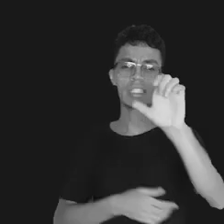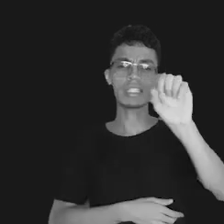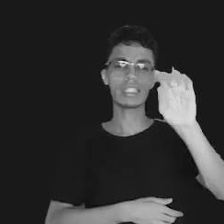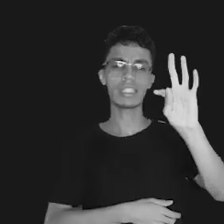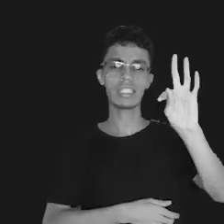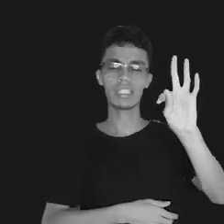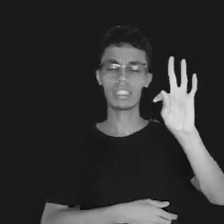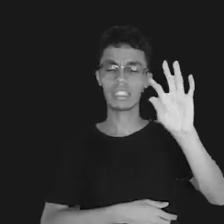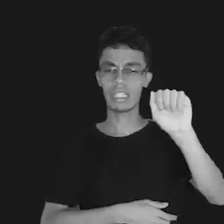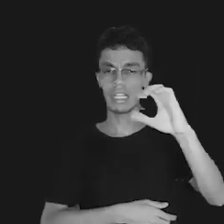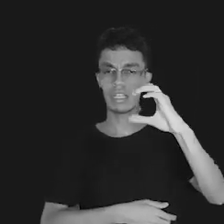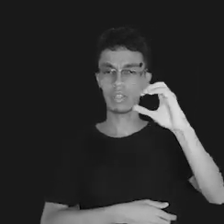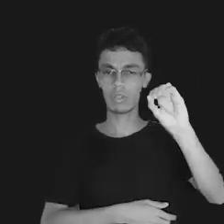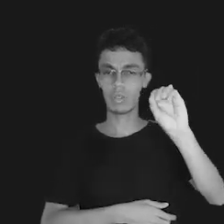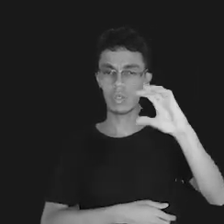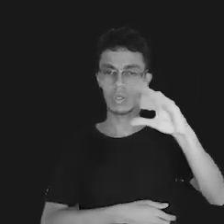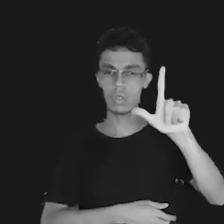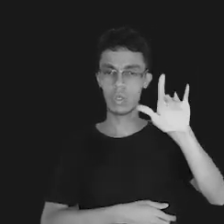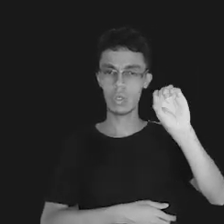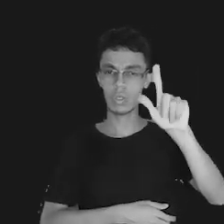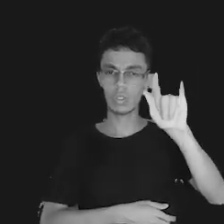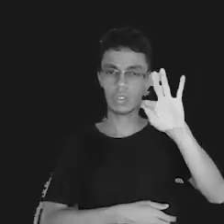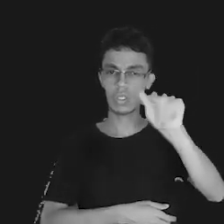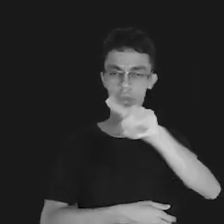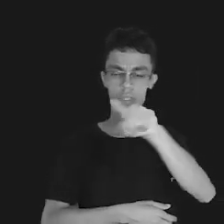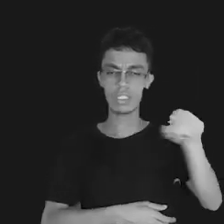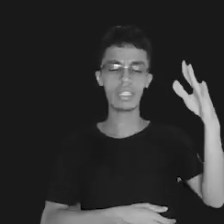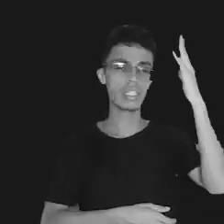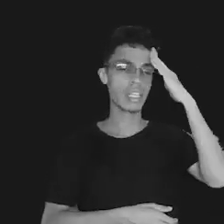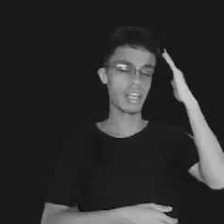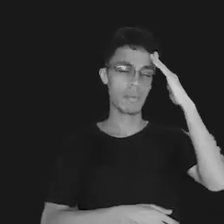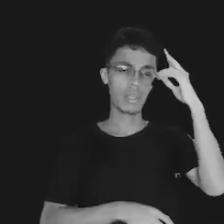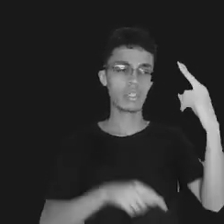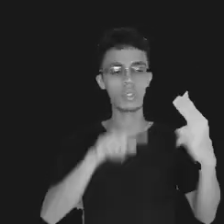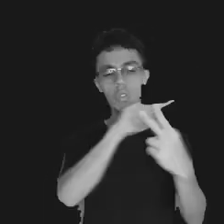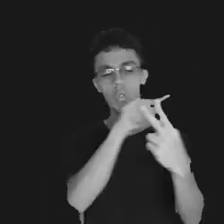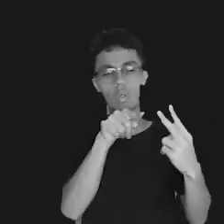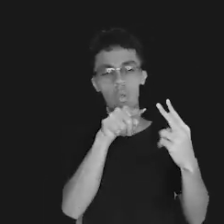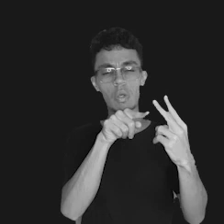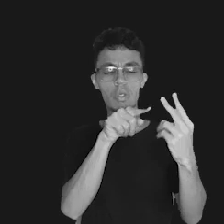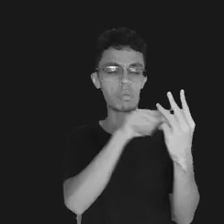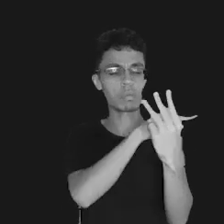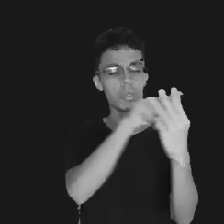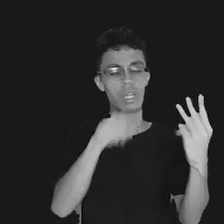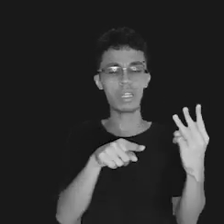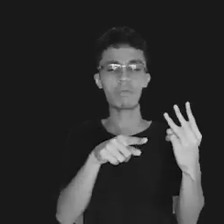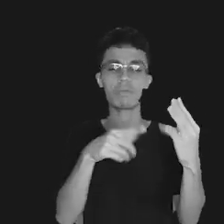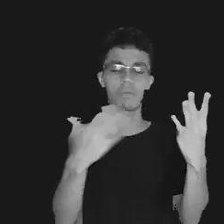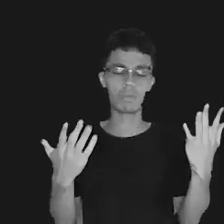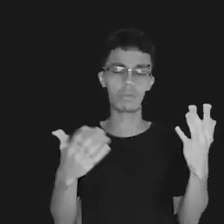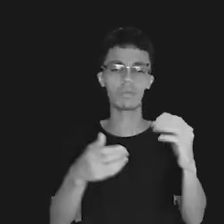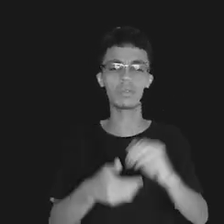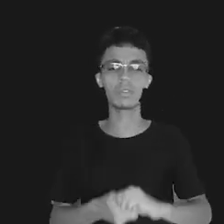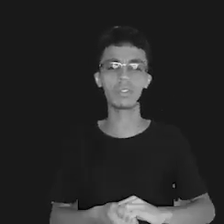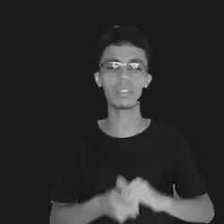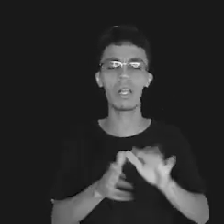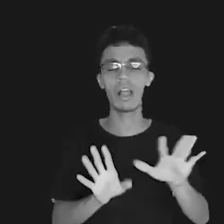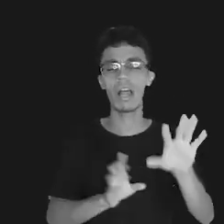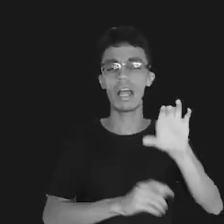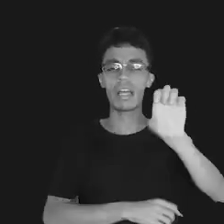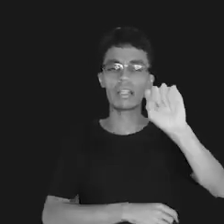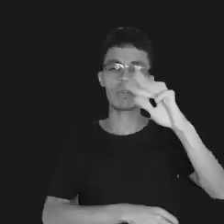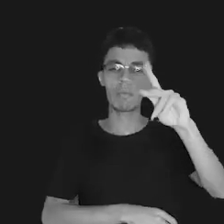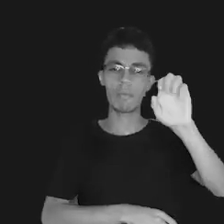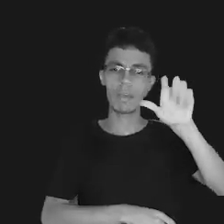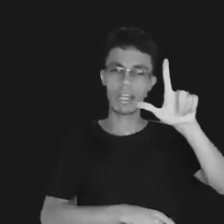Escatologia, certamente os senhores saberão o que é. Nossas 2 ou 3 ou mais porções matinais, expelidas quase sempre